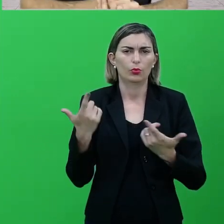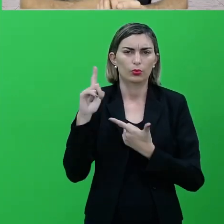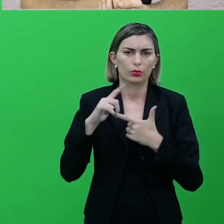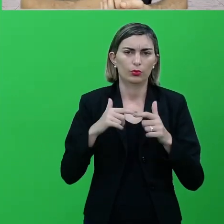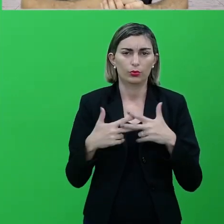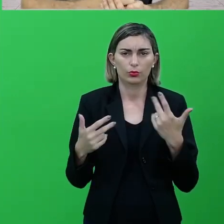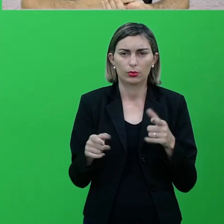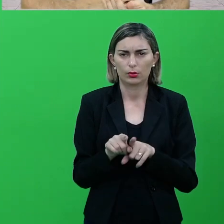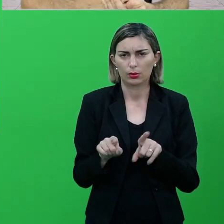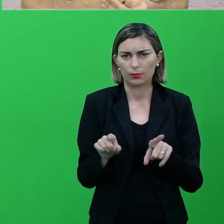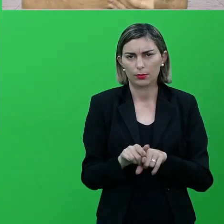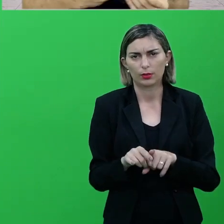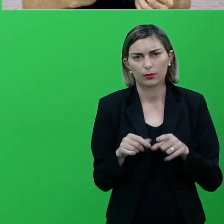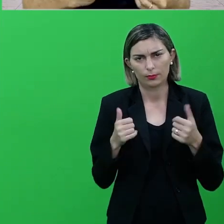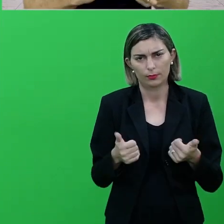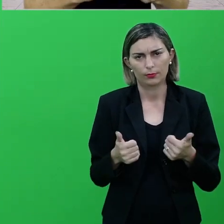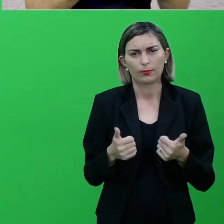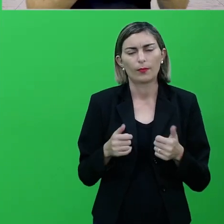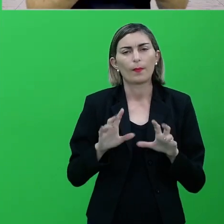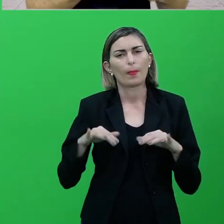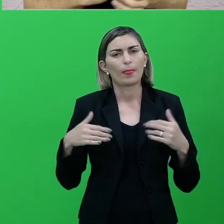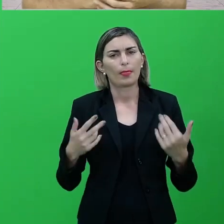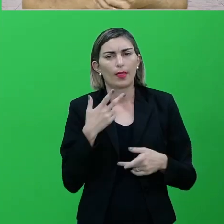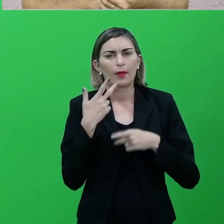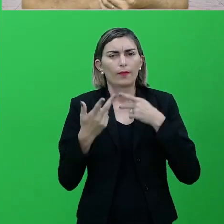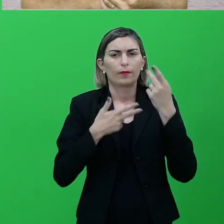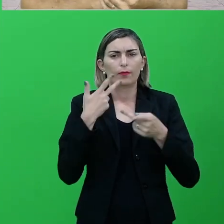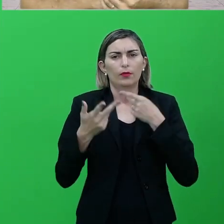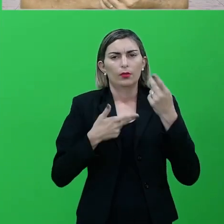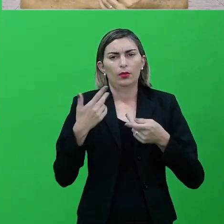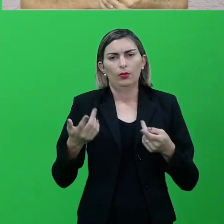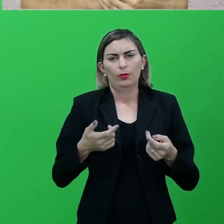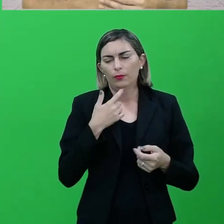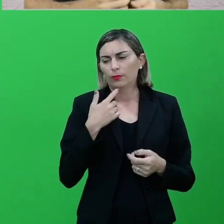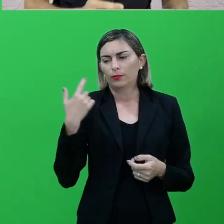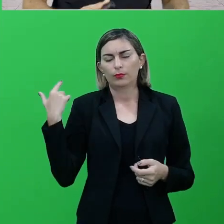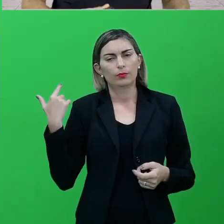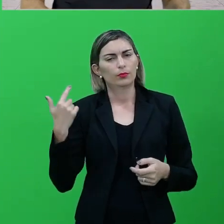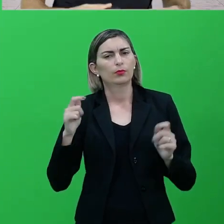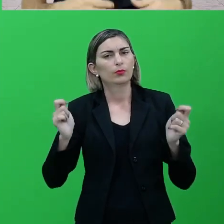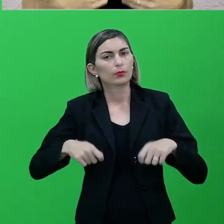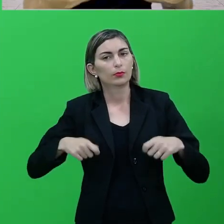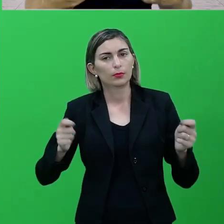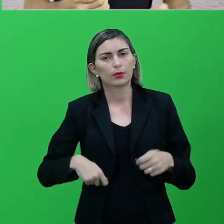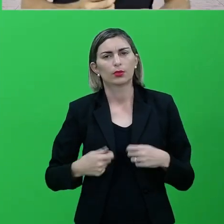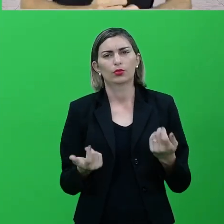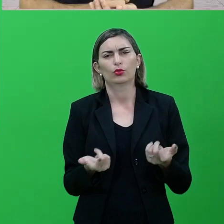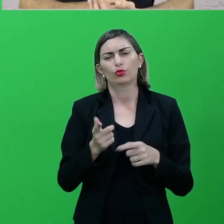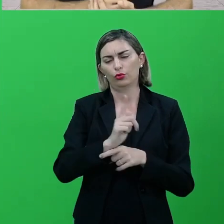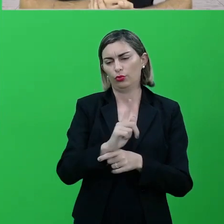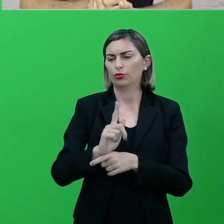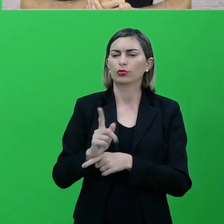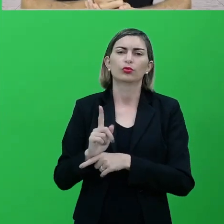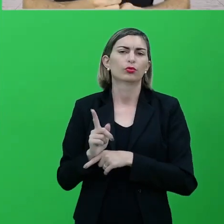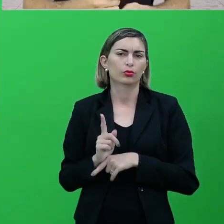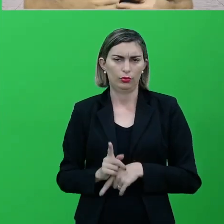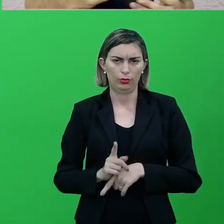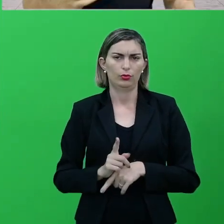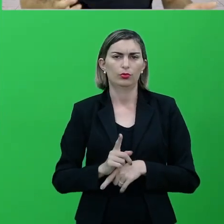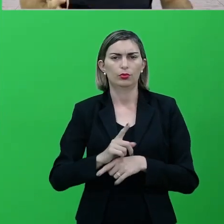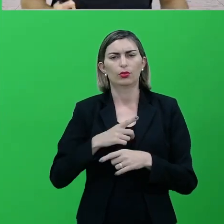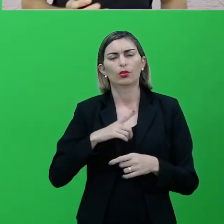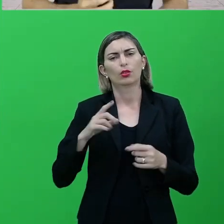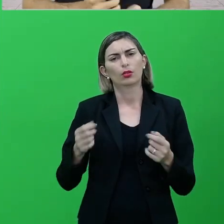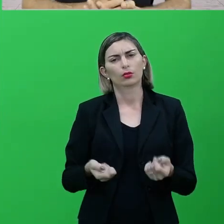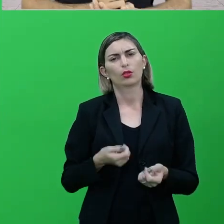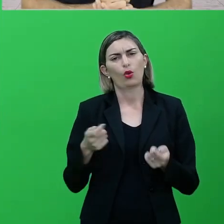também, tá? Então, falou-se, né, agora há pouco, sobre a possibilidade de o gestor ele ter ali um